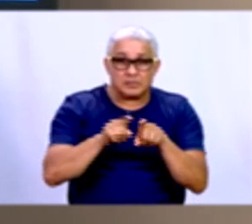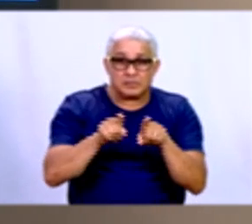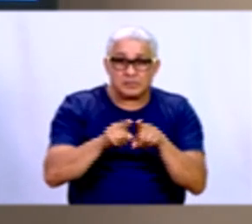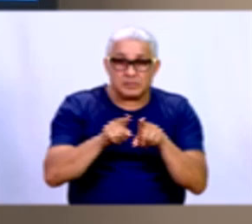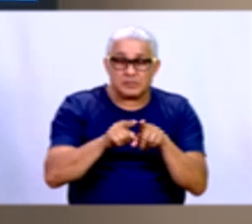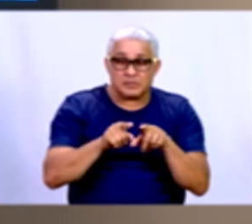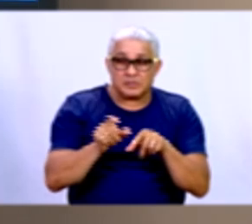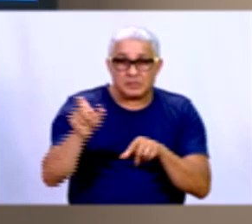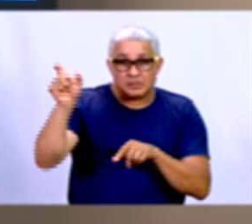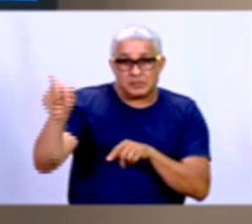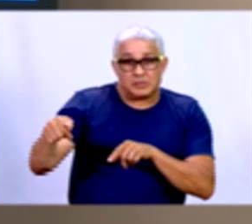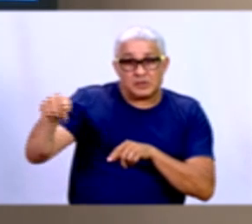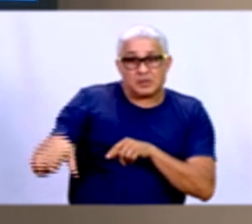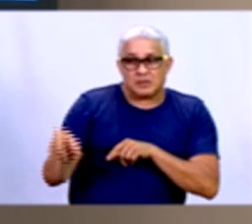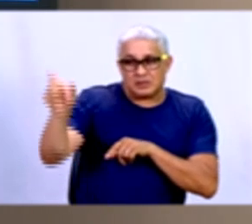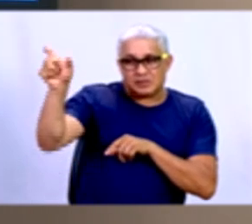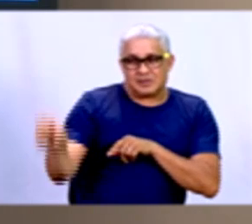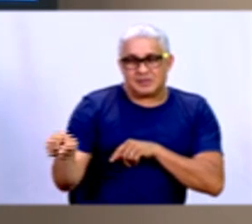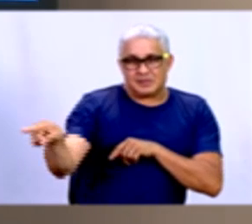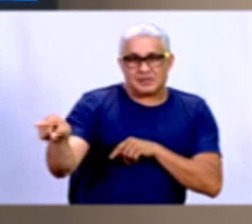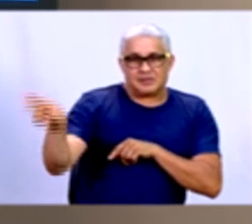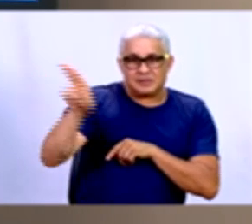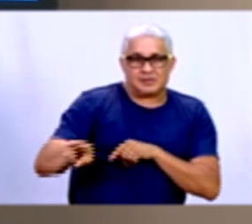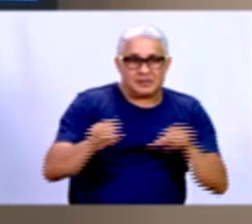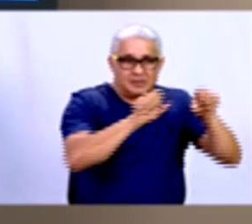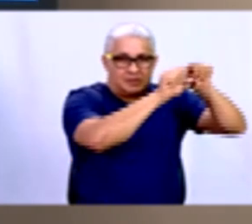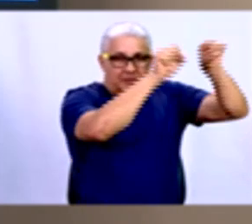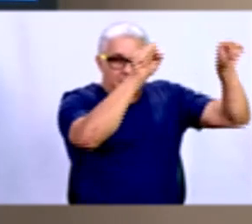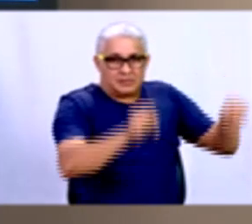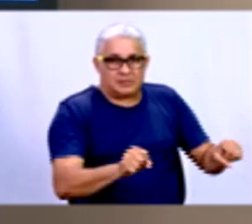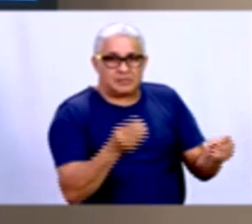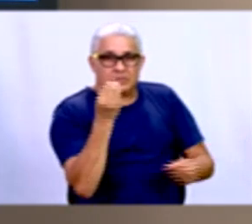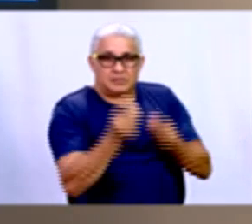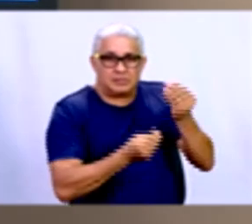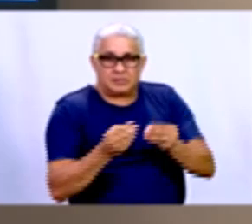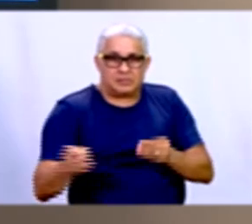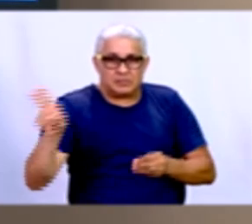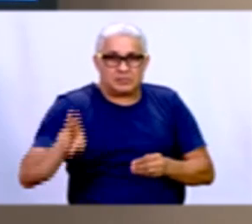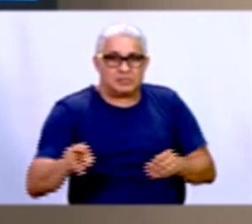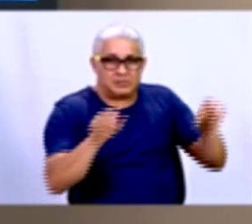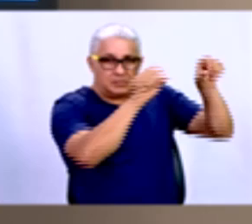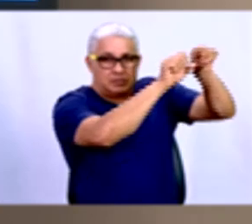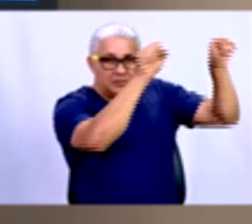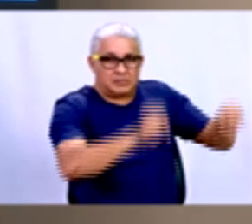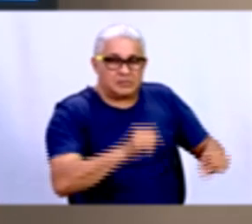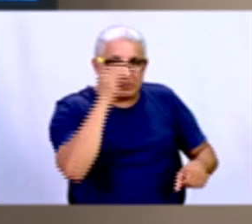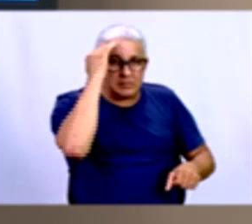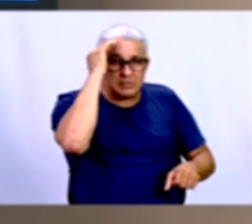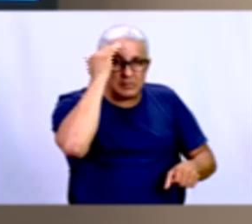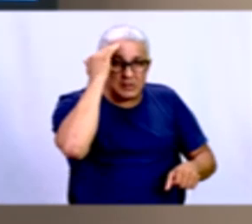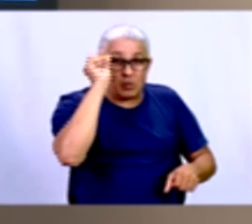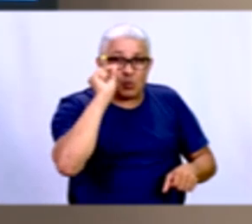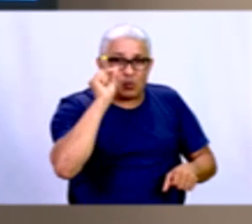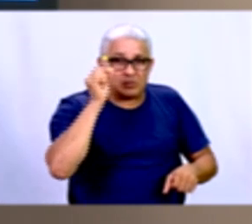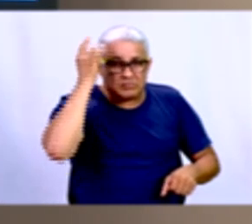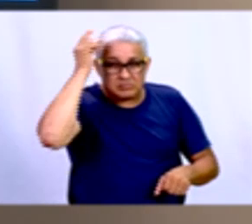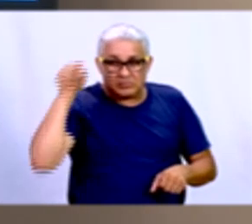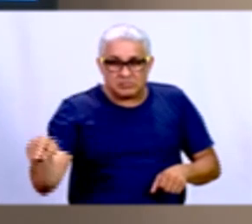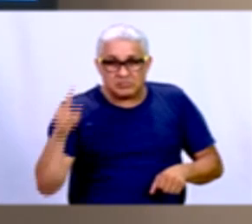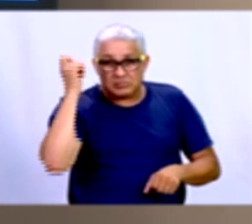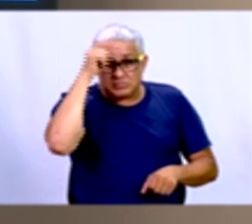é o usuário que vai utilizar o sistema, como que ele vai utilizar esse sistema, e entender o que tem de facilidade para ele e o que tem de dificuldade para